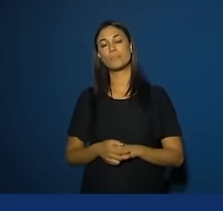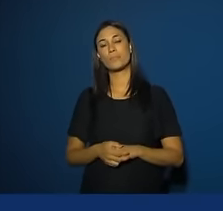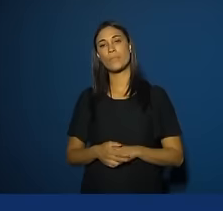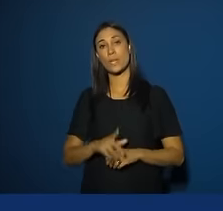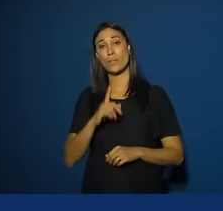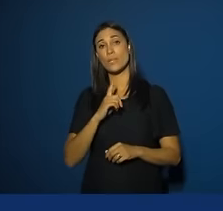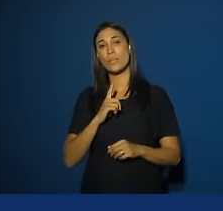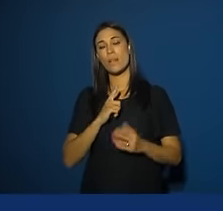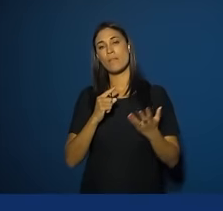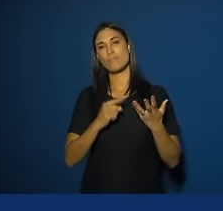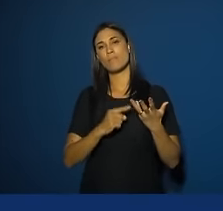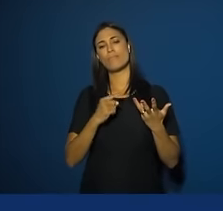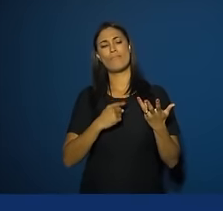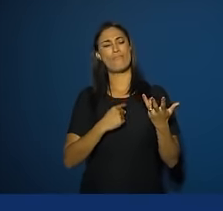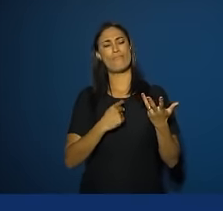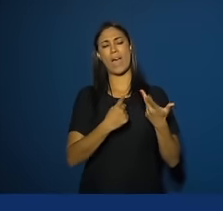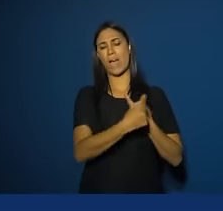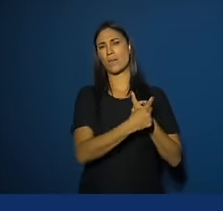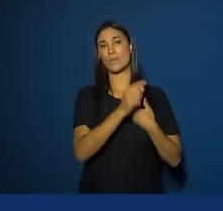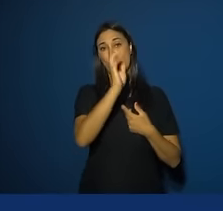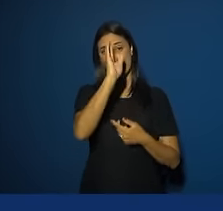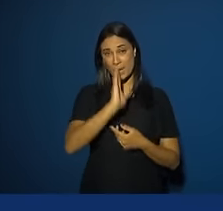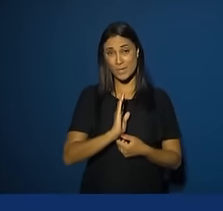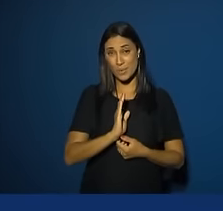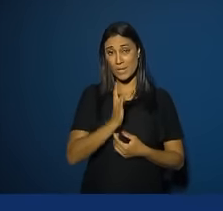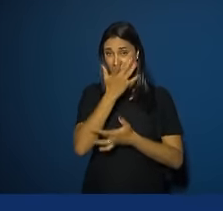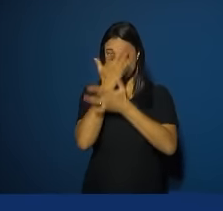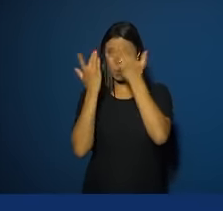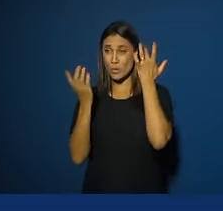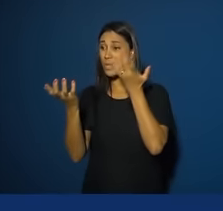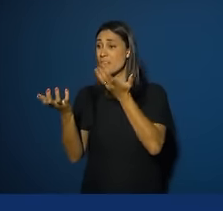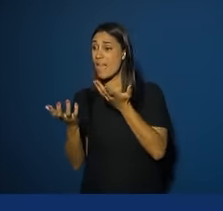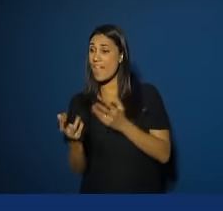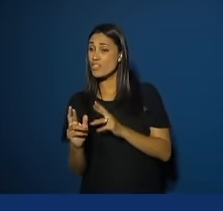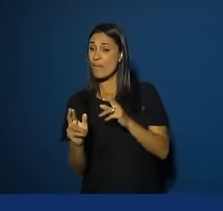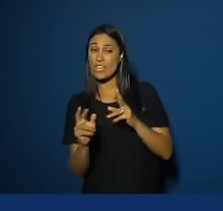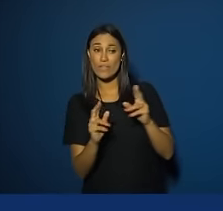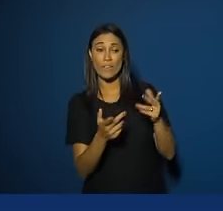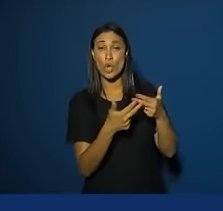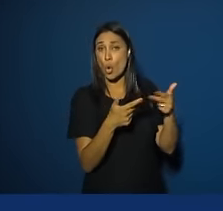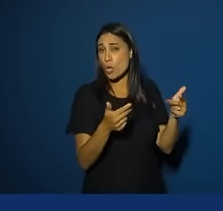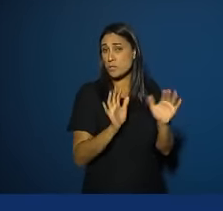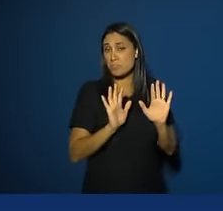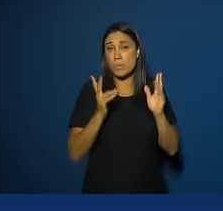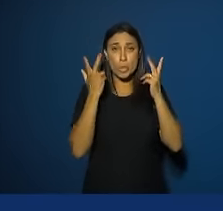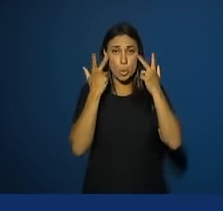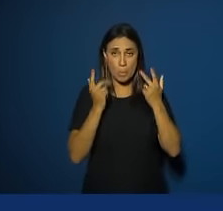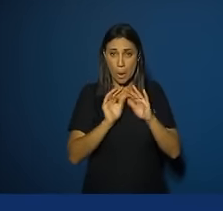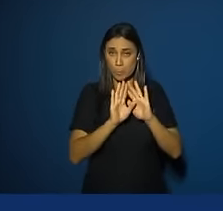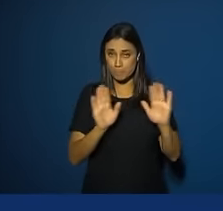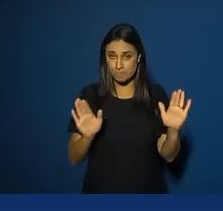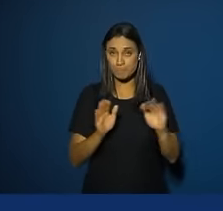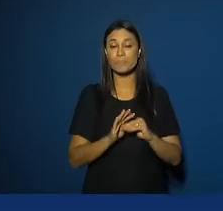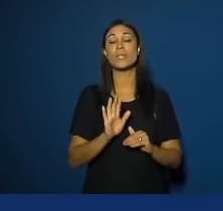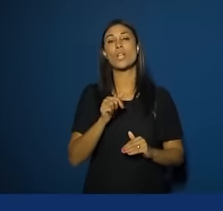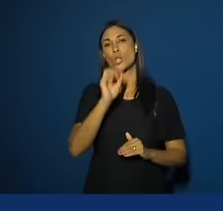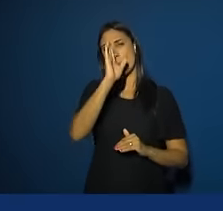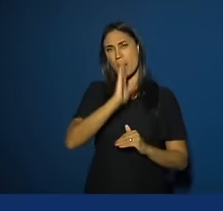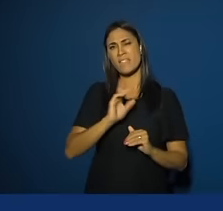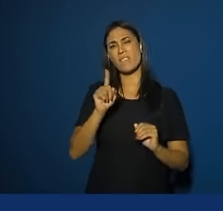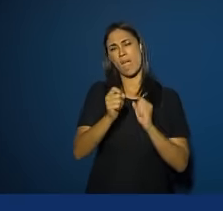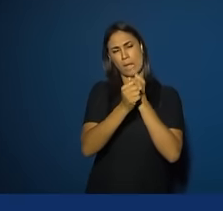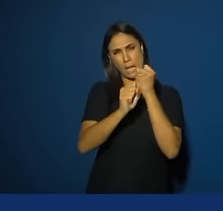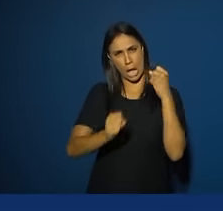tem vários brasis e muitas pessoas querem coisas diferentes O que é natural de ser eh num num país